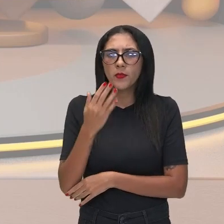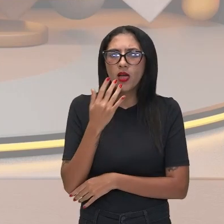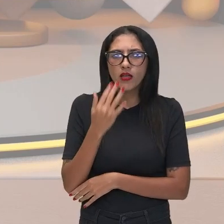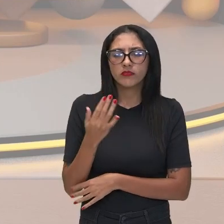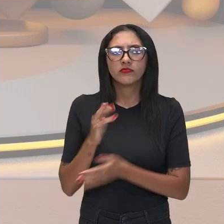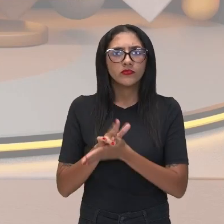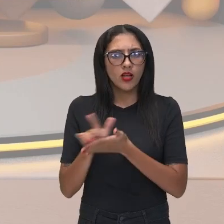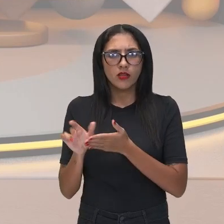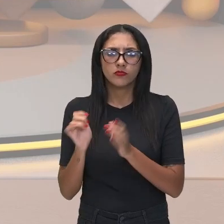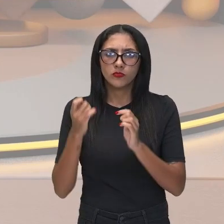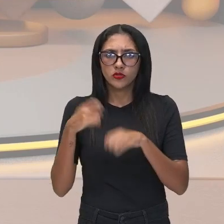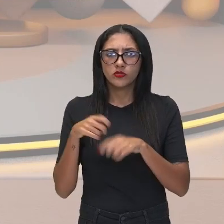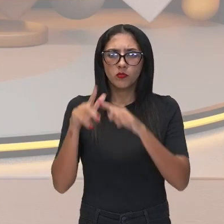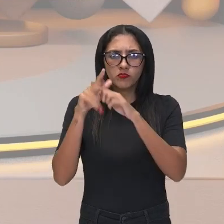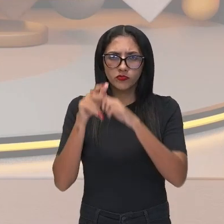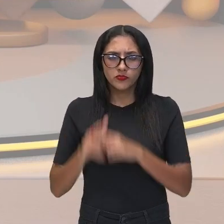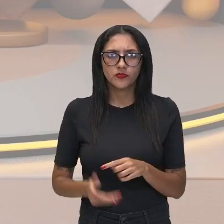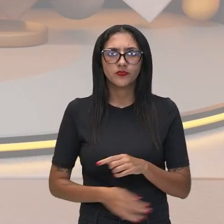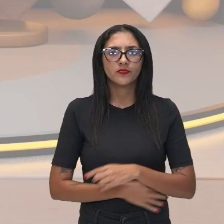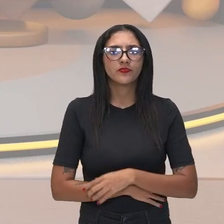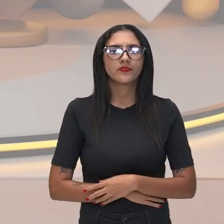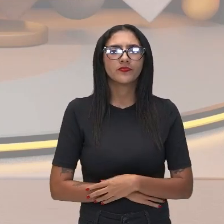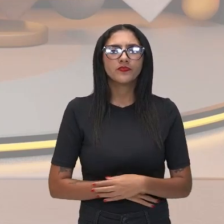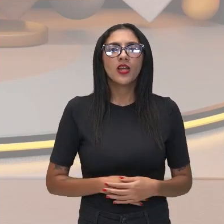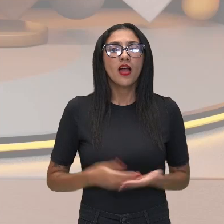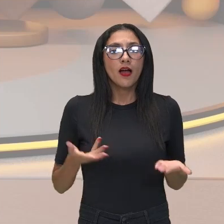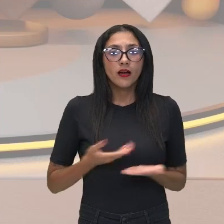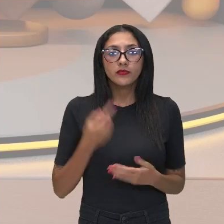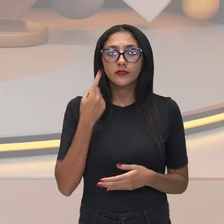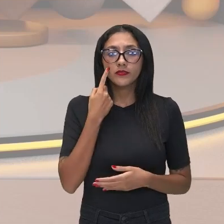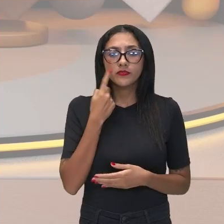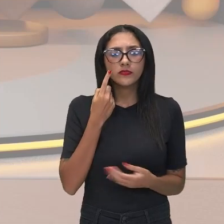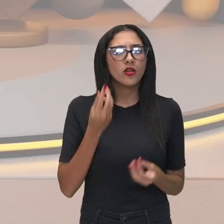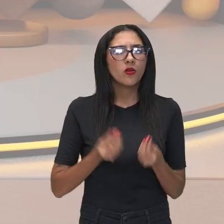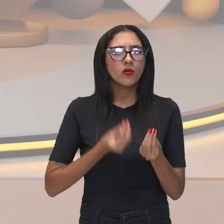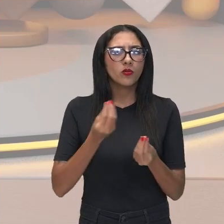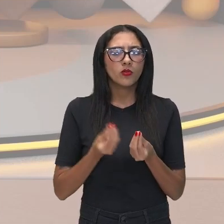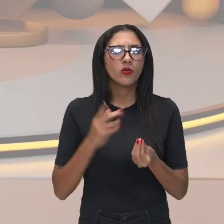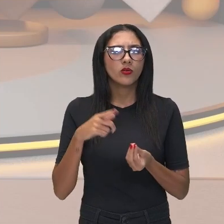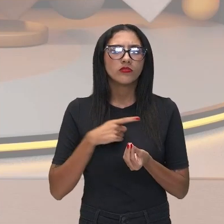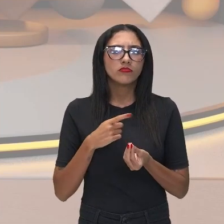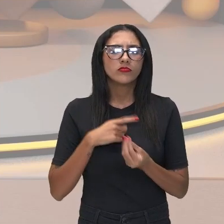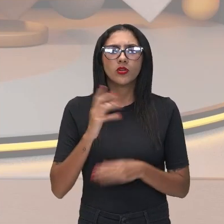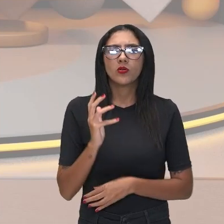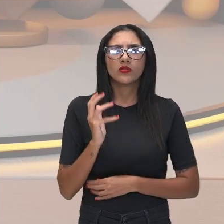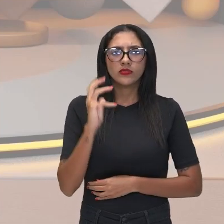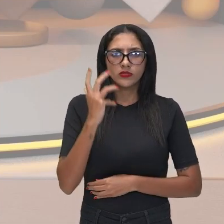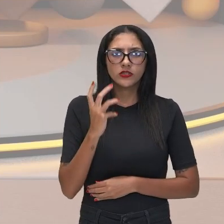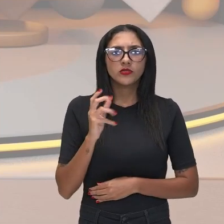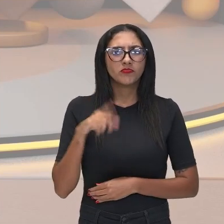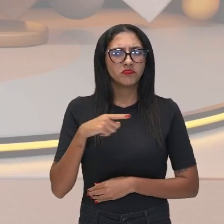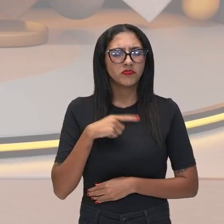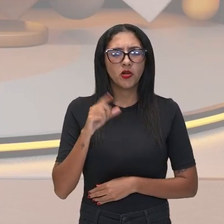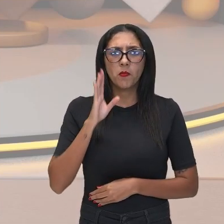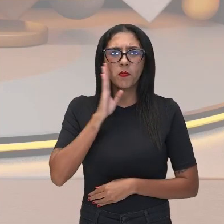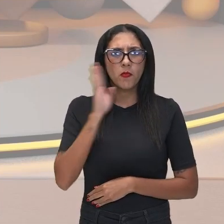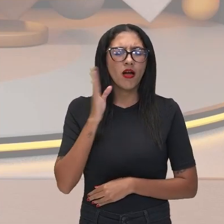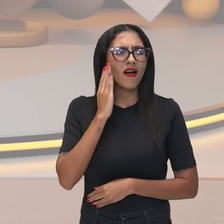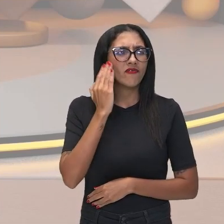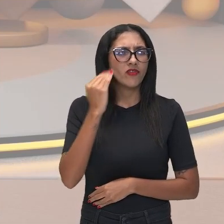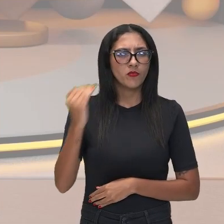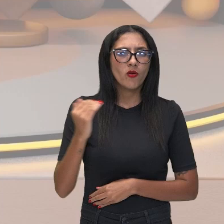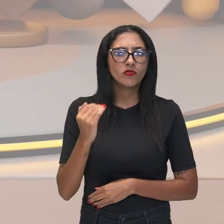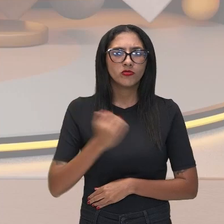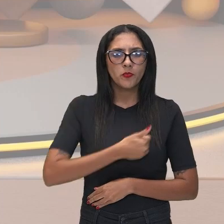de edição de imagens. Vamos falar algumas coisas aqui sobre esse conflito, então, que foi o mais famoso dos